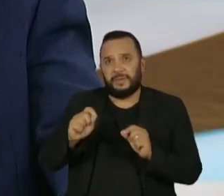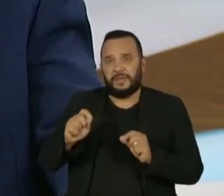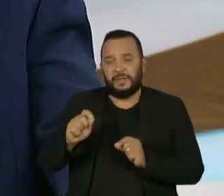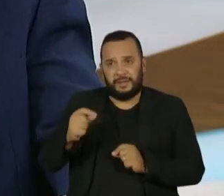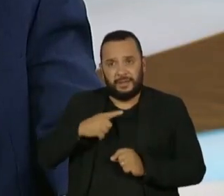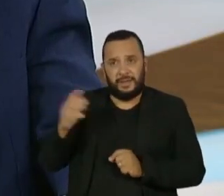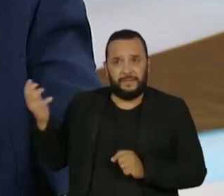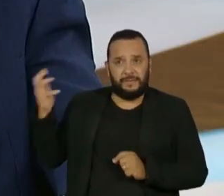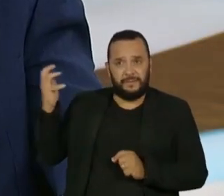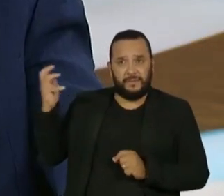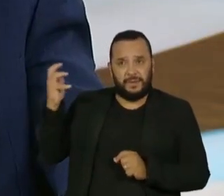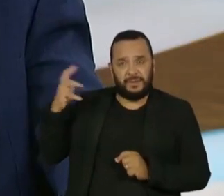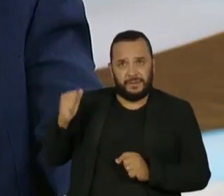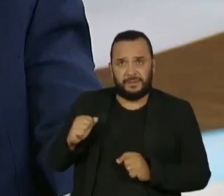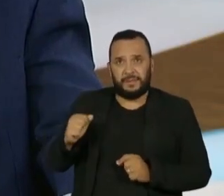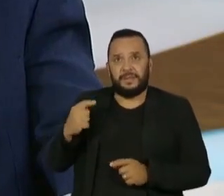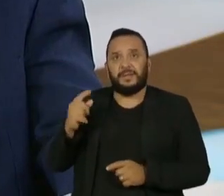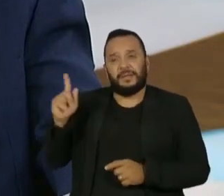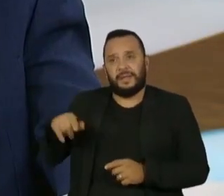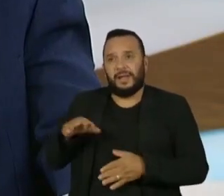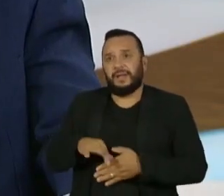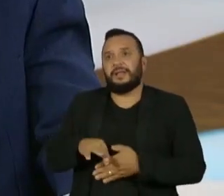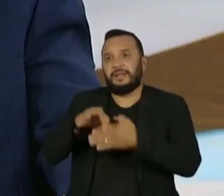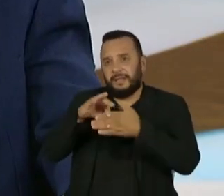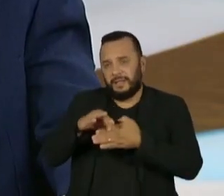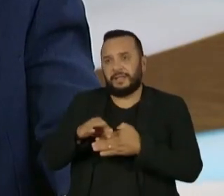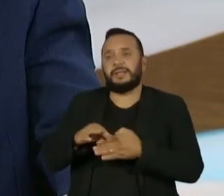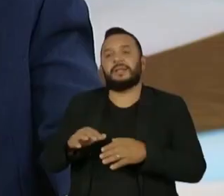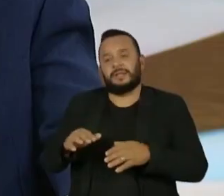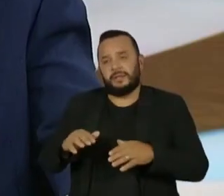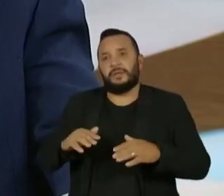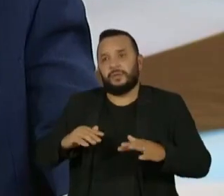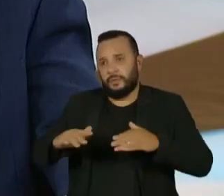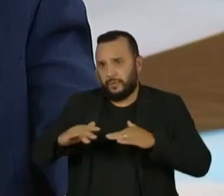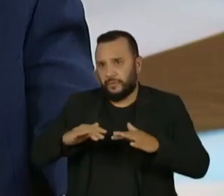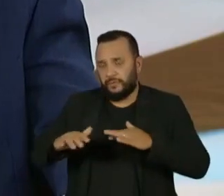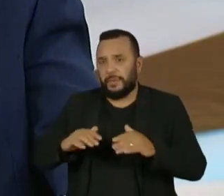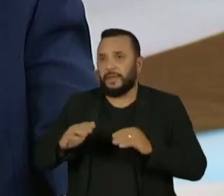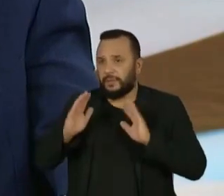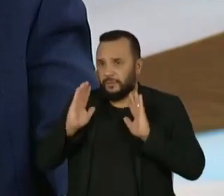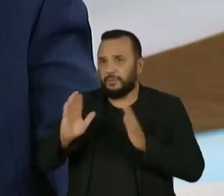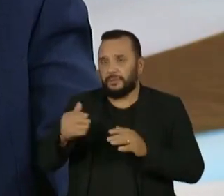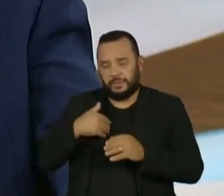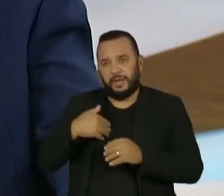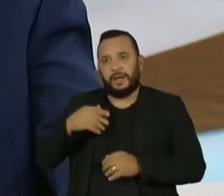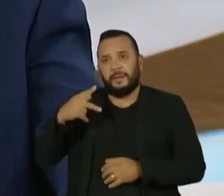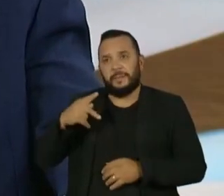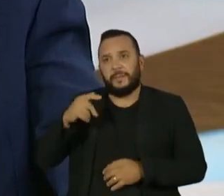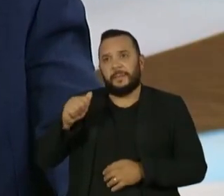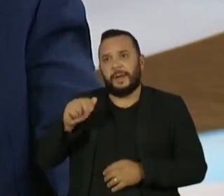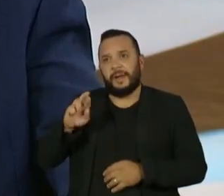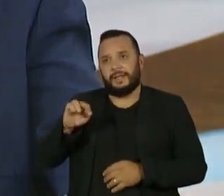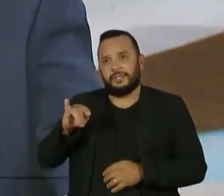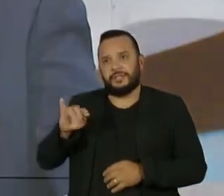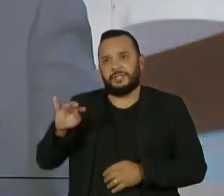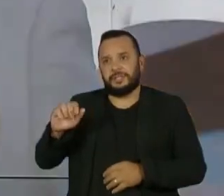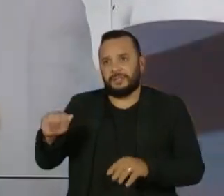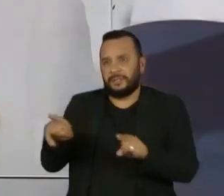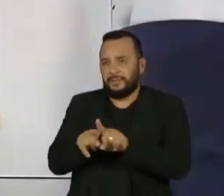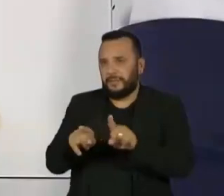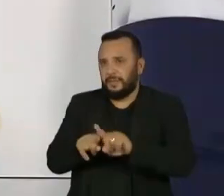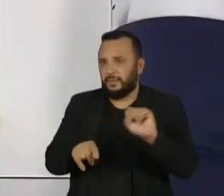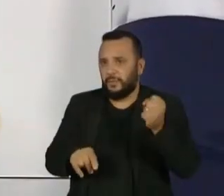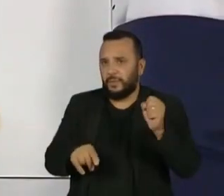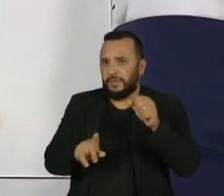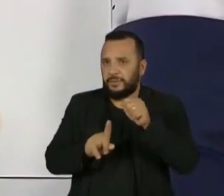inclusive a interpretação é que ele era o líder do movimento paredista e o líder do 8 de janeiro. Quer dizer, houve um link aí. Me